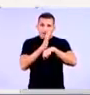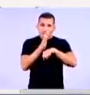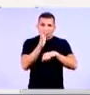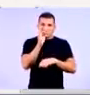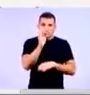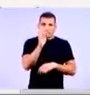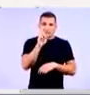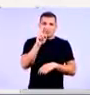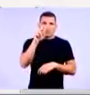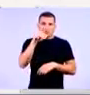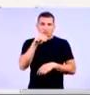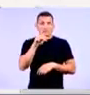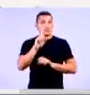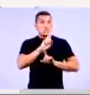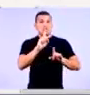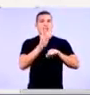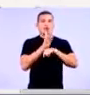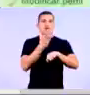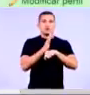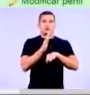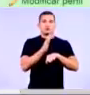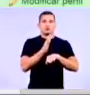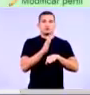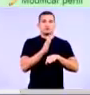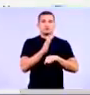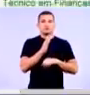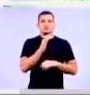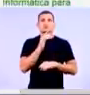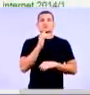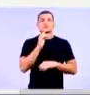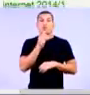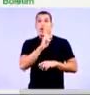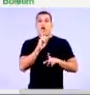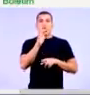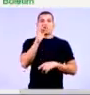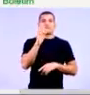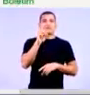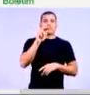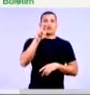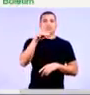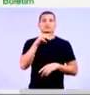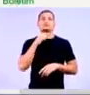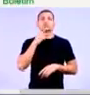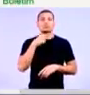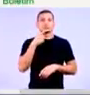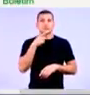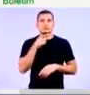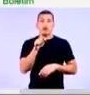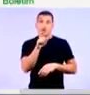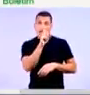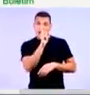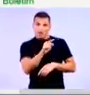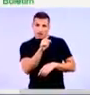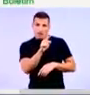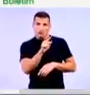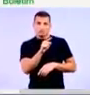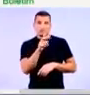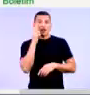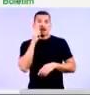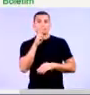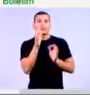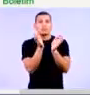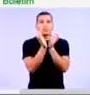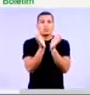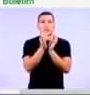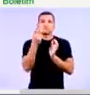é um fórum de dúvidas. Nele, você vai clicar e vai ser convidado a responder. Você vai verificar o seu grupo, como